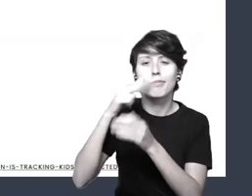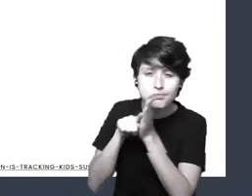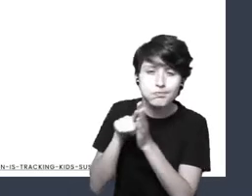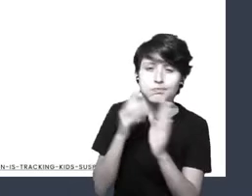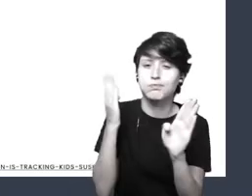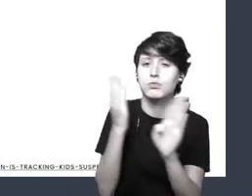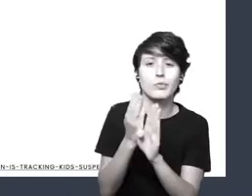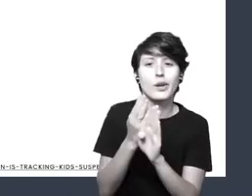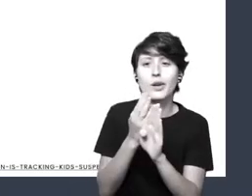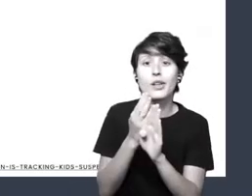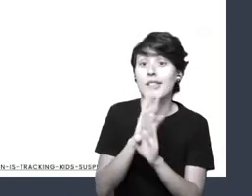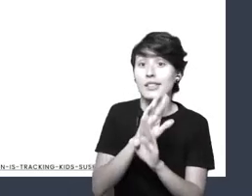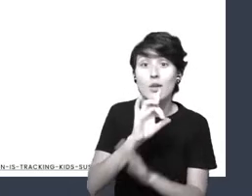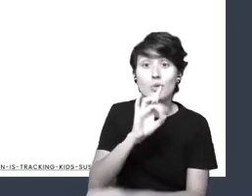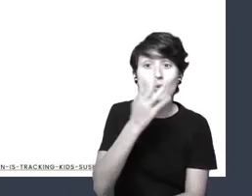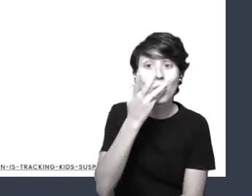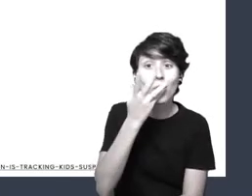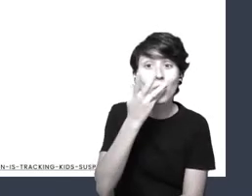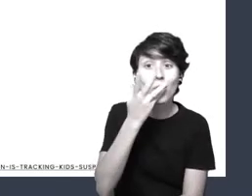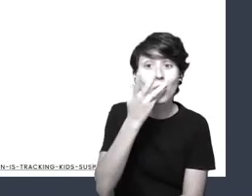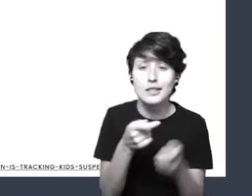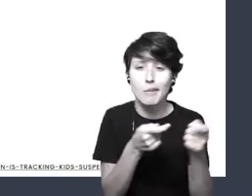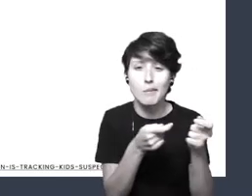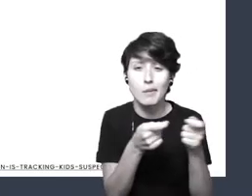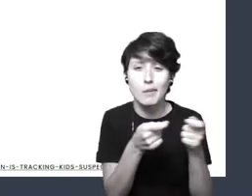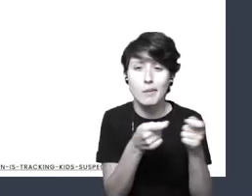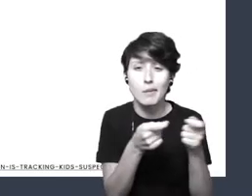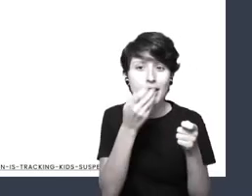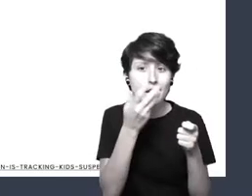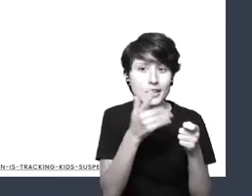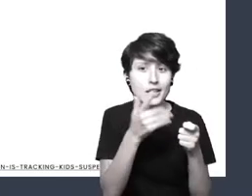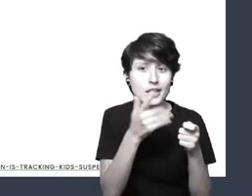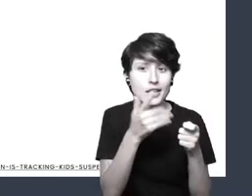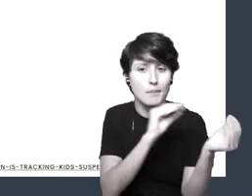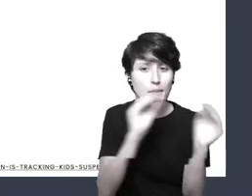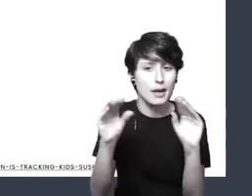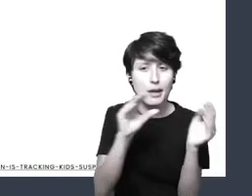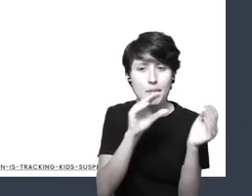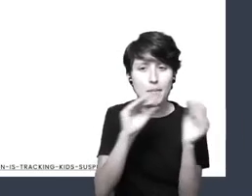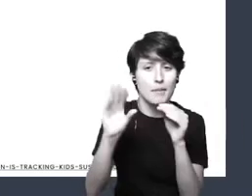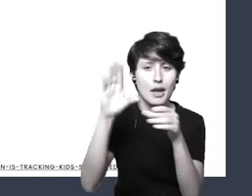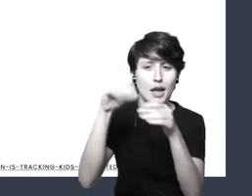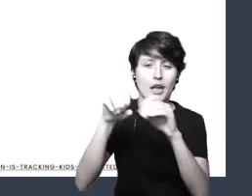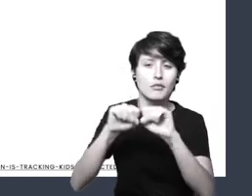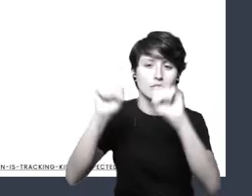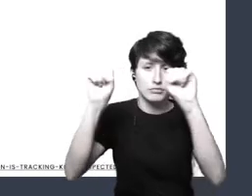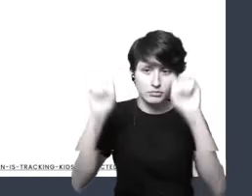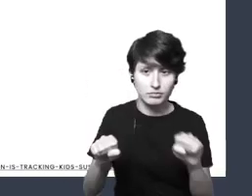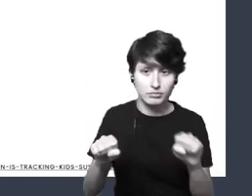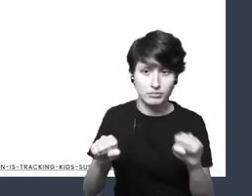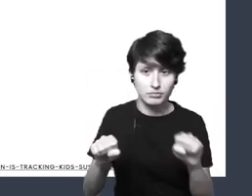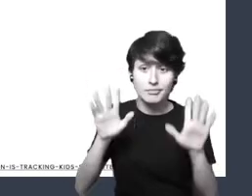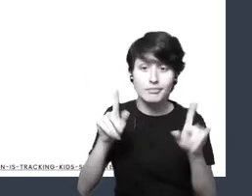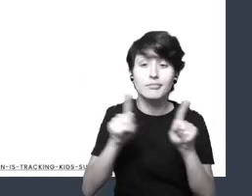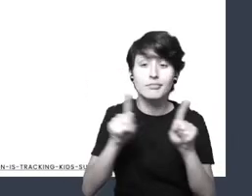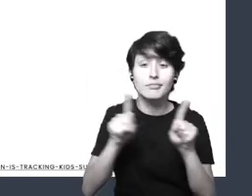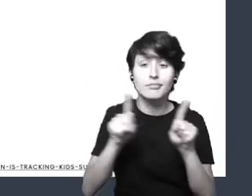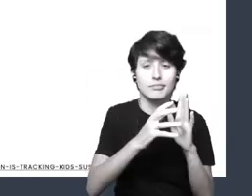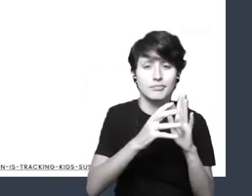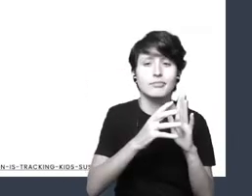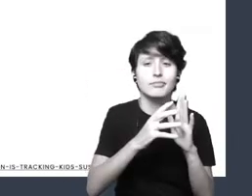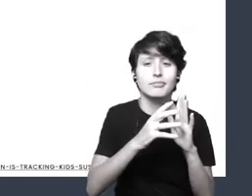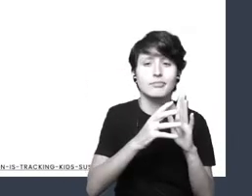as crianças são regularmente adicionadas a esse banco de dados, ao CONARQ, mas que o banco de dados também ele alimenta um sistema